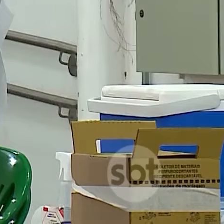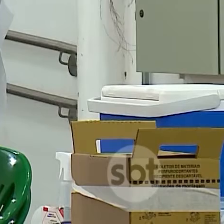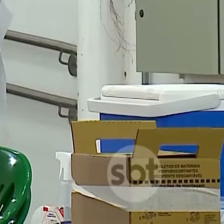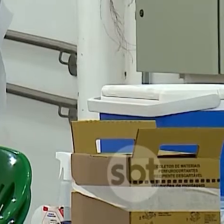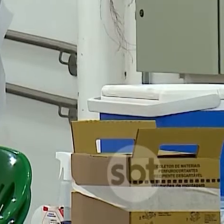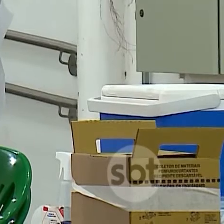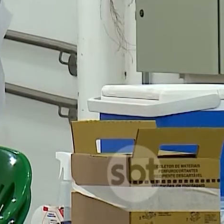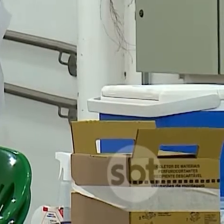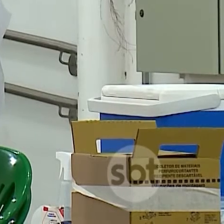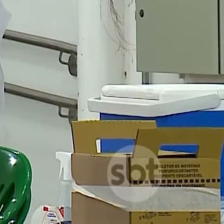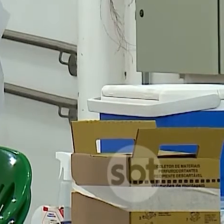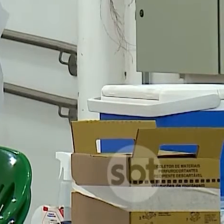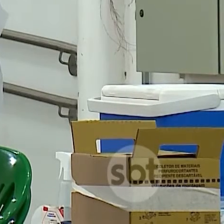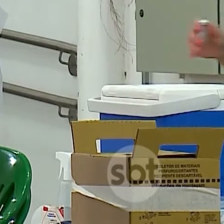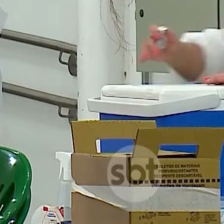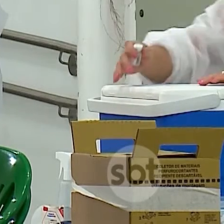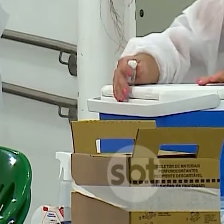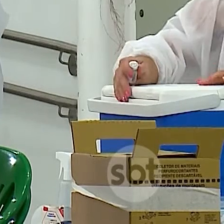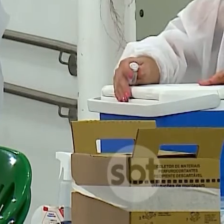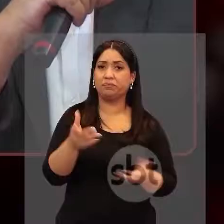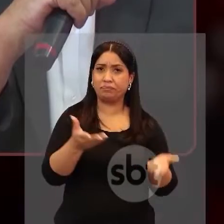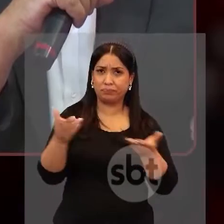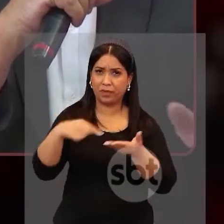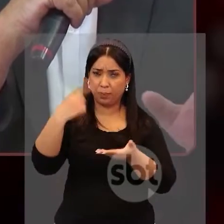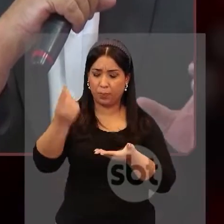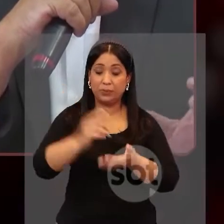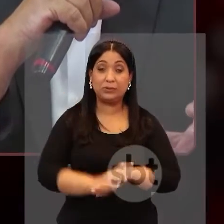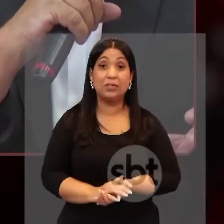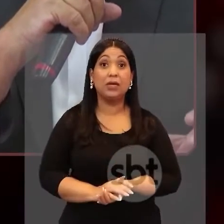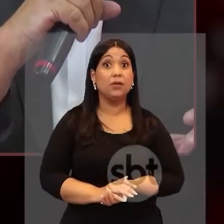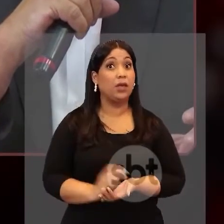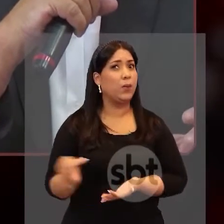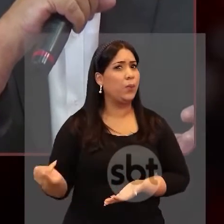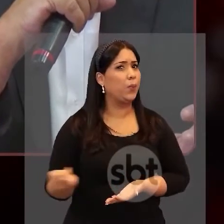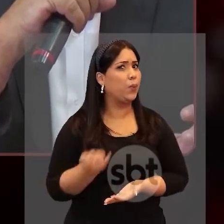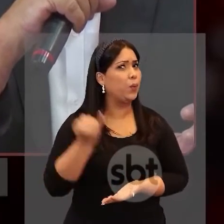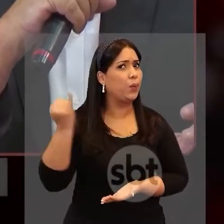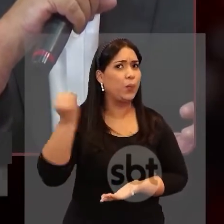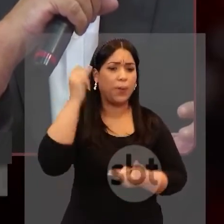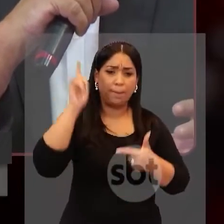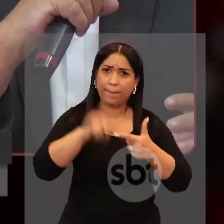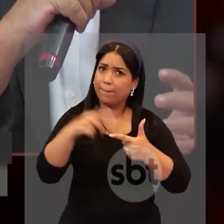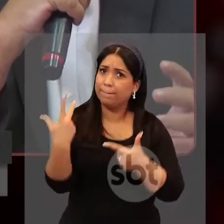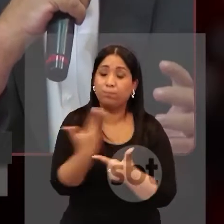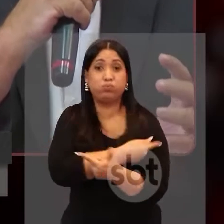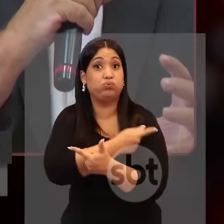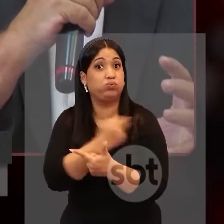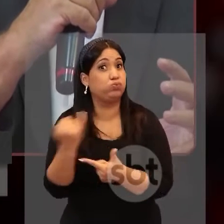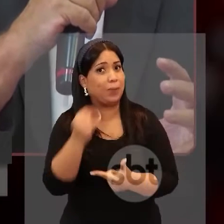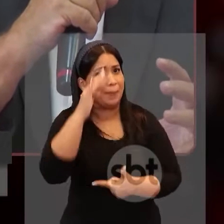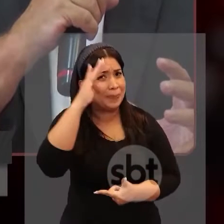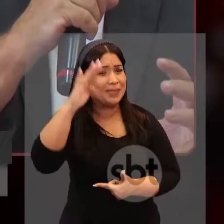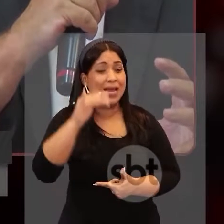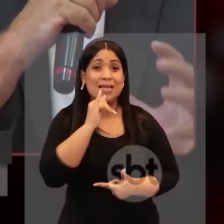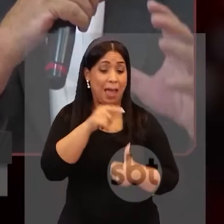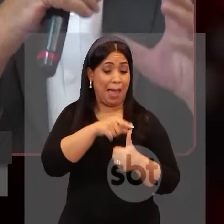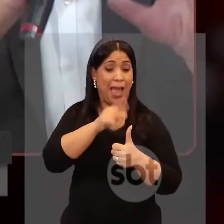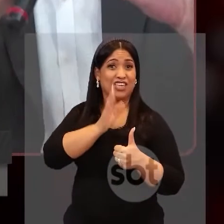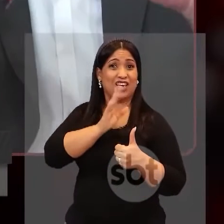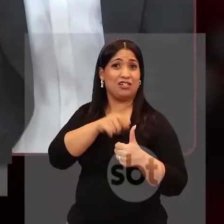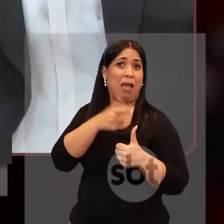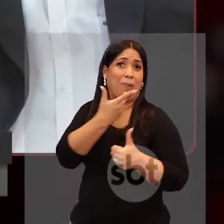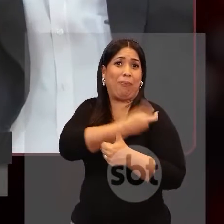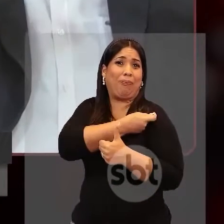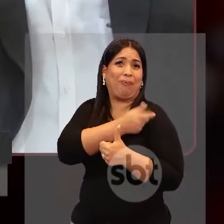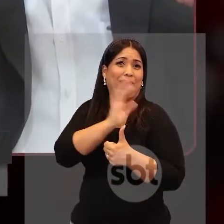mais poderosa para enfrentar esta guerra. É fundamental a segunda dose. Não ache que tomou a primeira